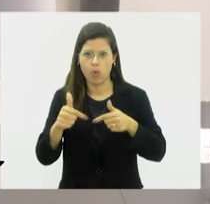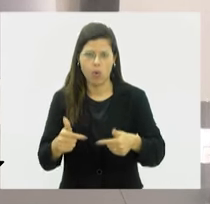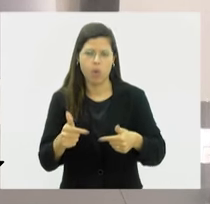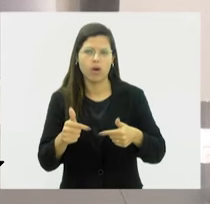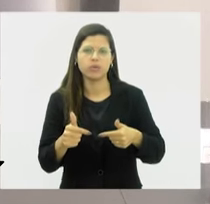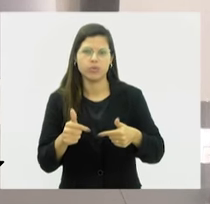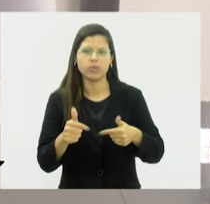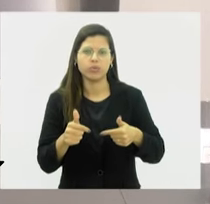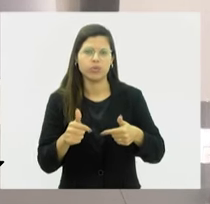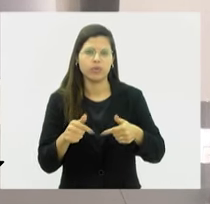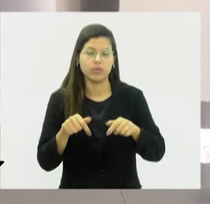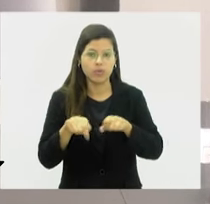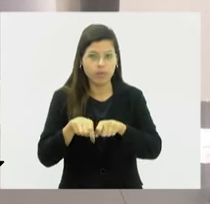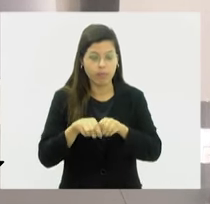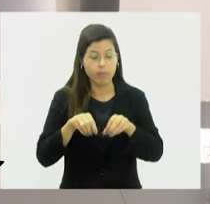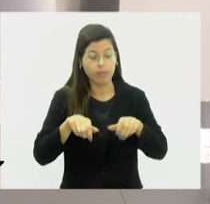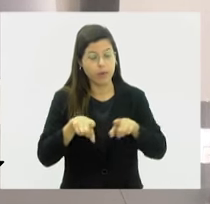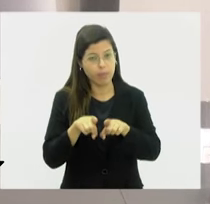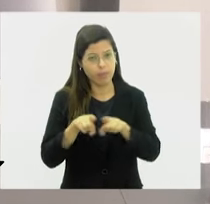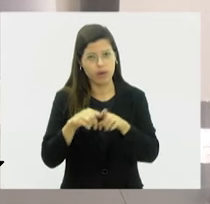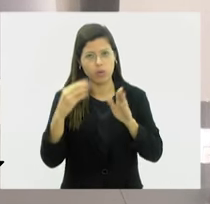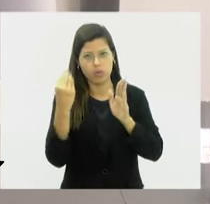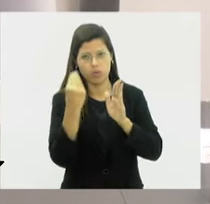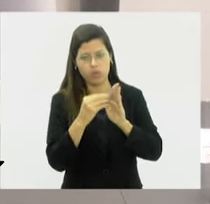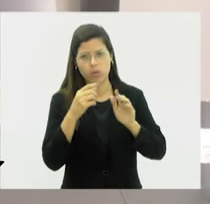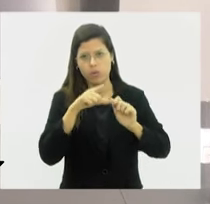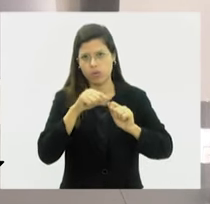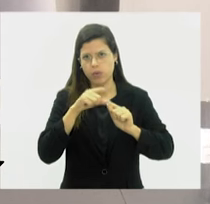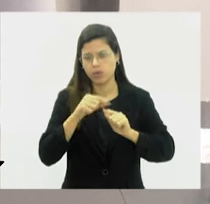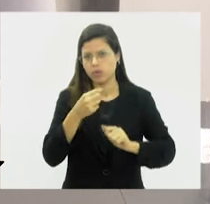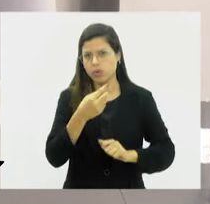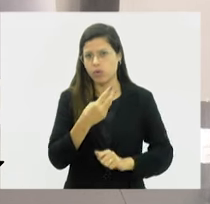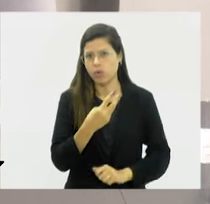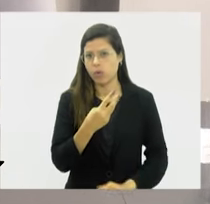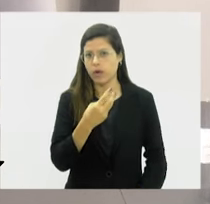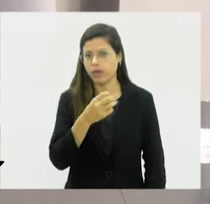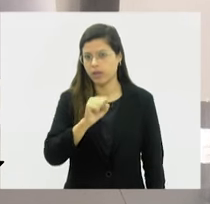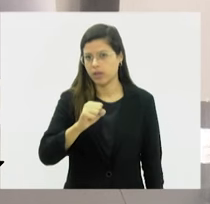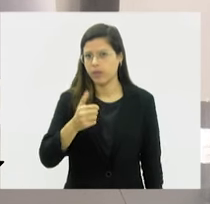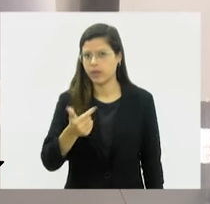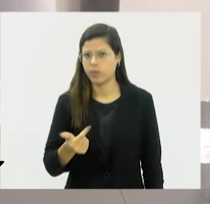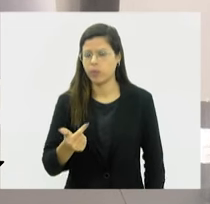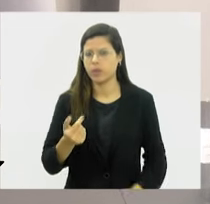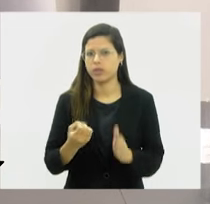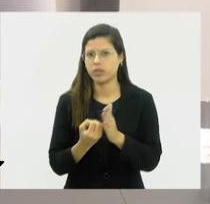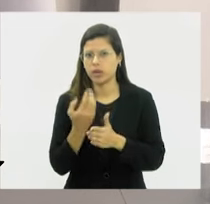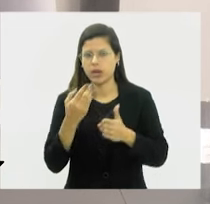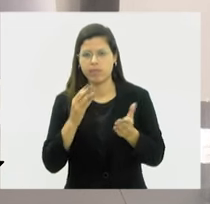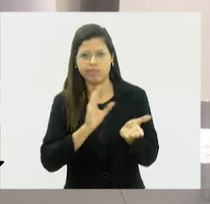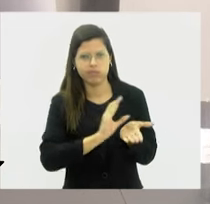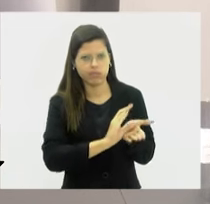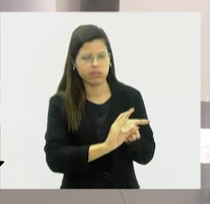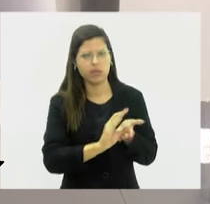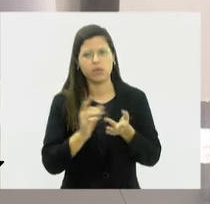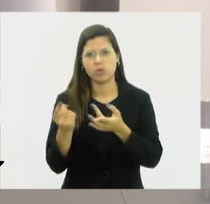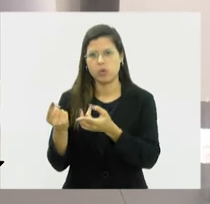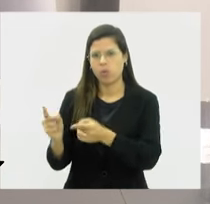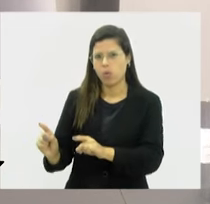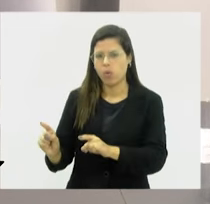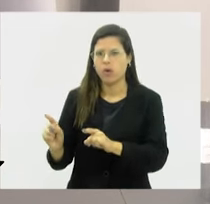transitórias, introduzindo o artigo 82, que cria o Fundo Estadual de Combate e Erradicação da